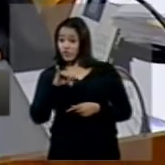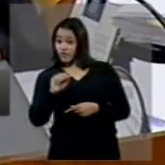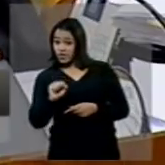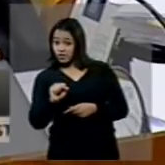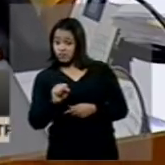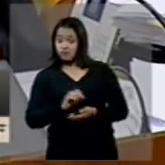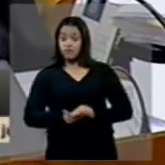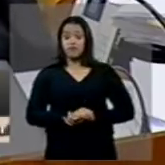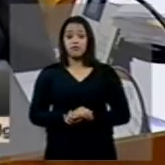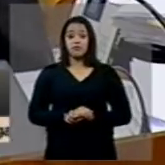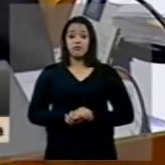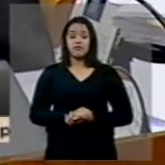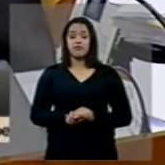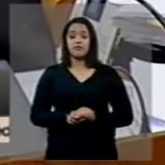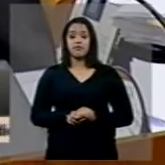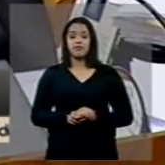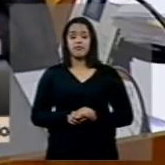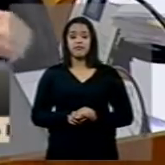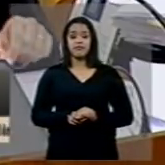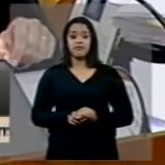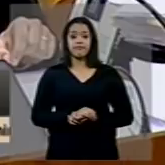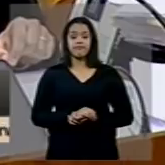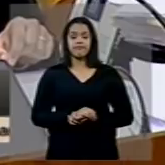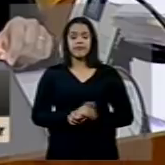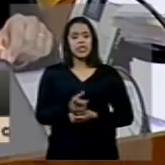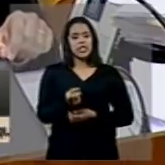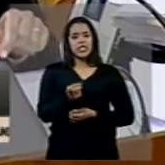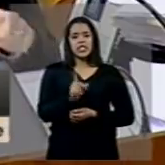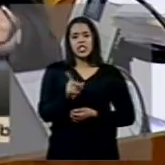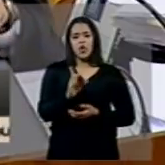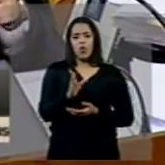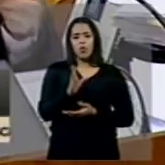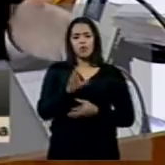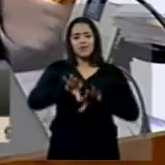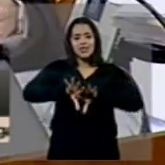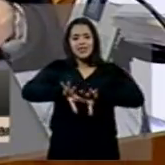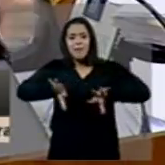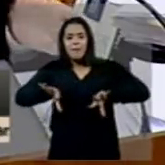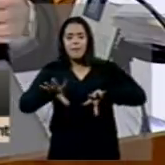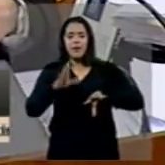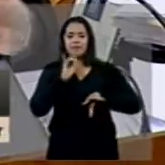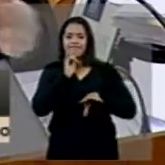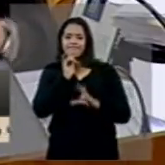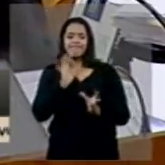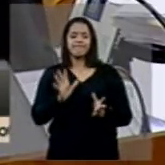normas objetivas que não discriminem em relação a